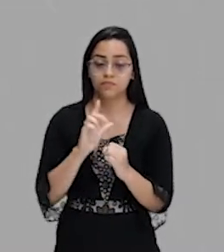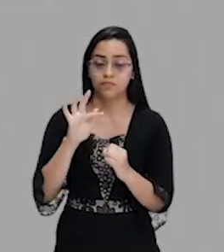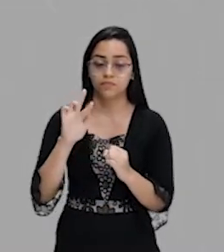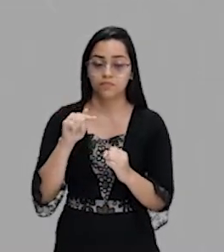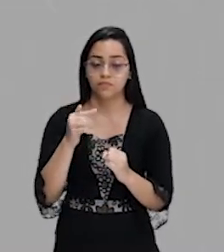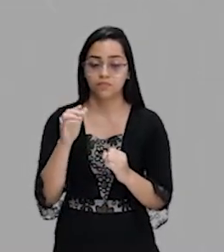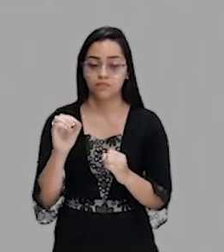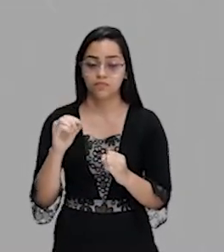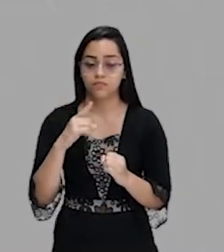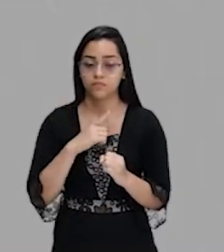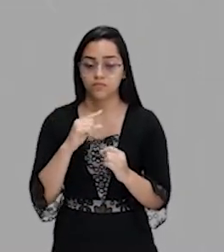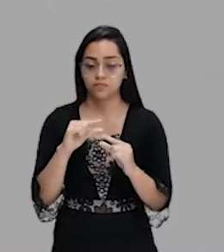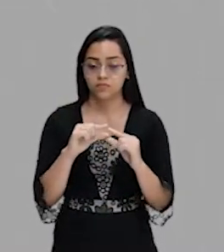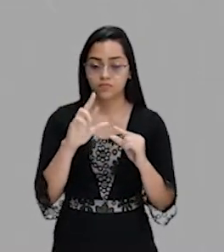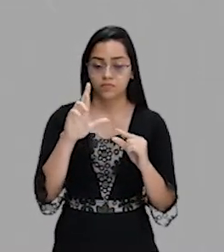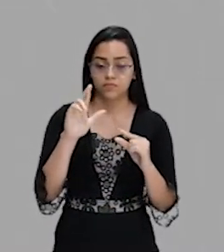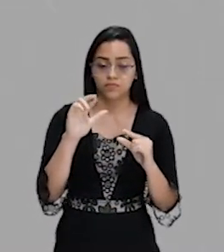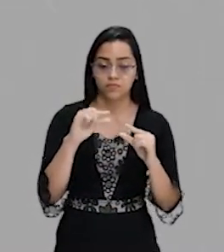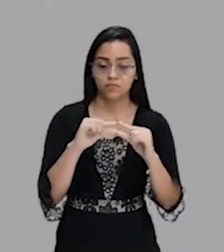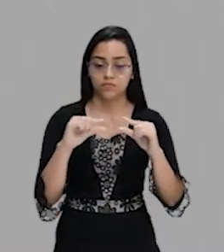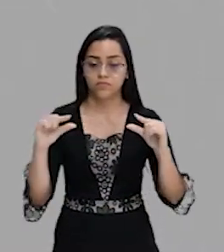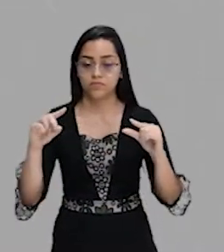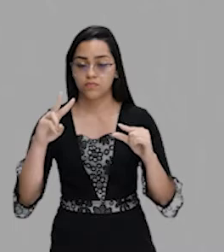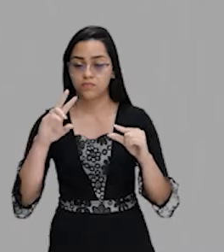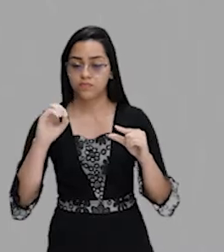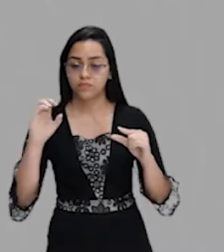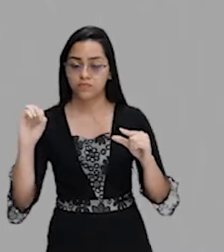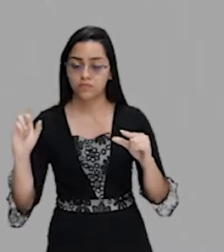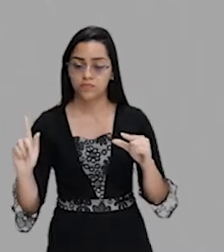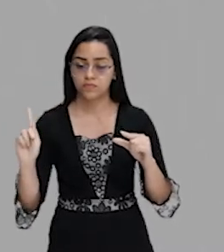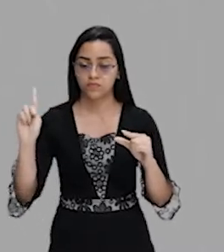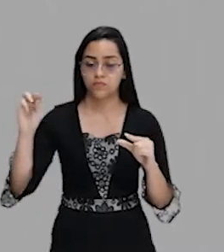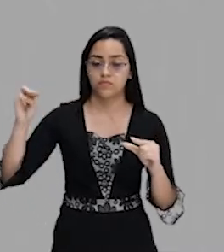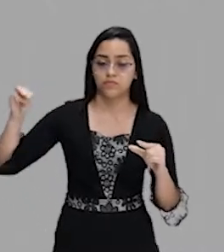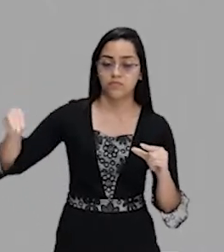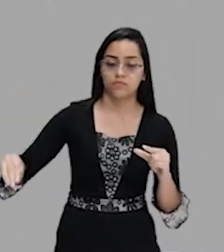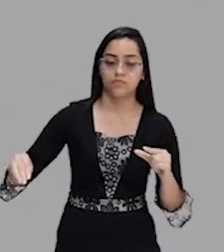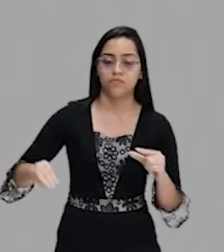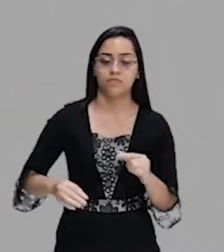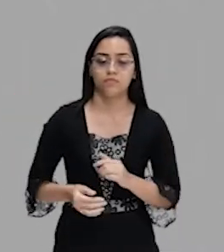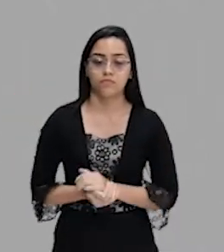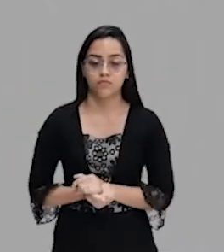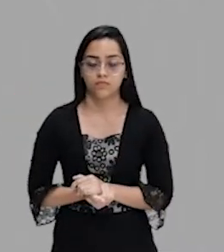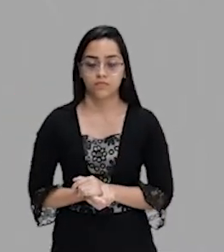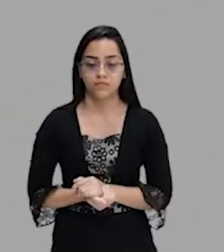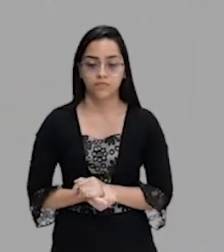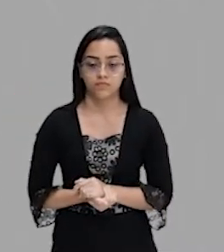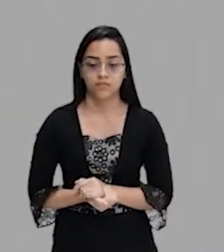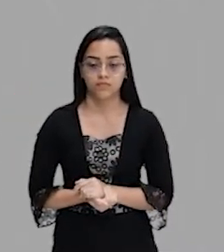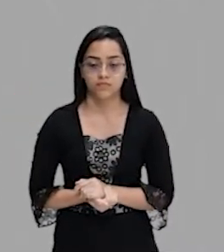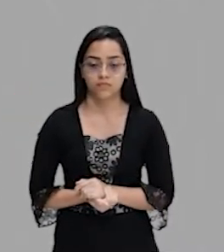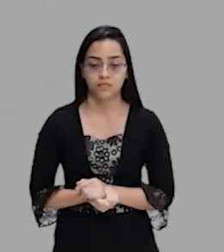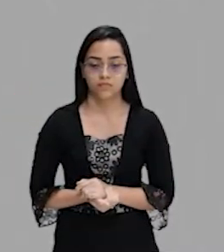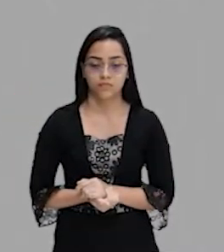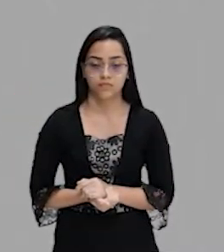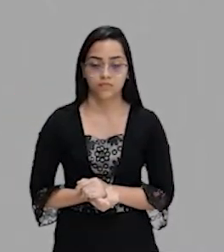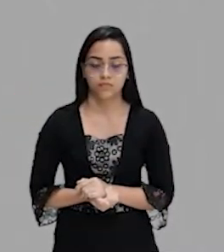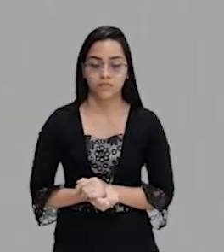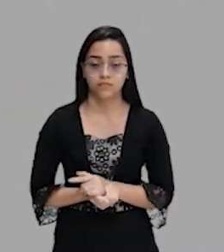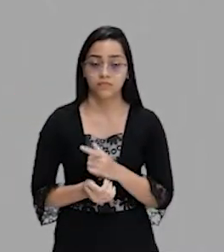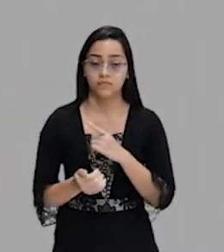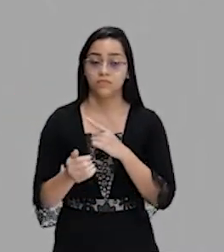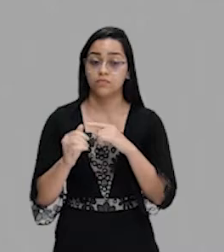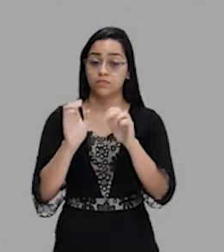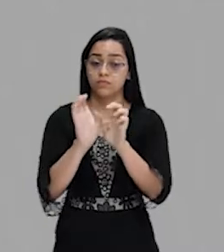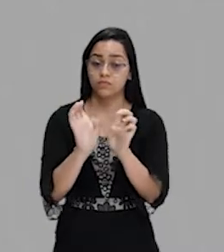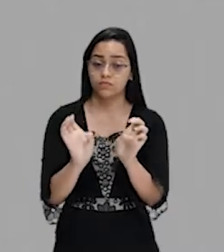parcialmente em fusão, com um raio de cerca de 500 km. Okay? Então, uma